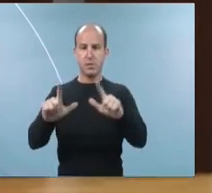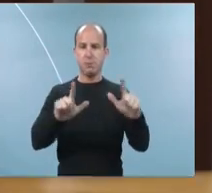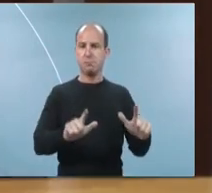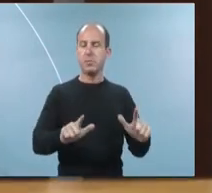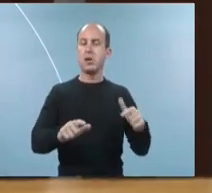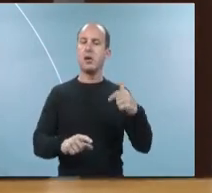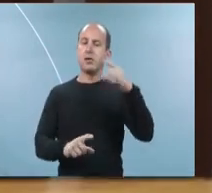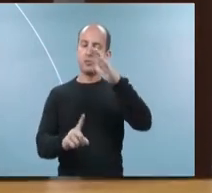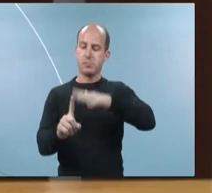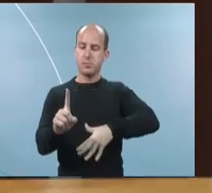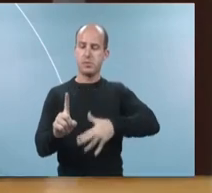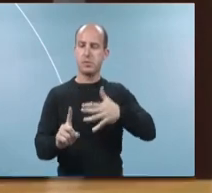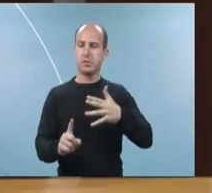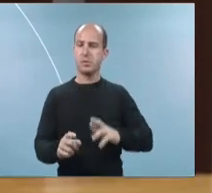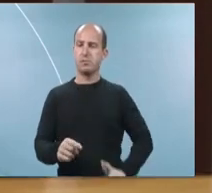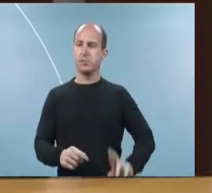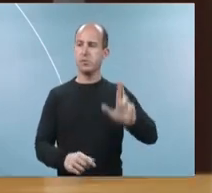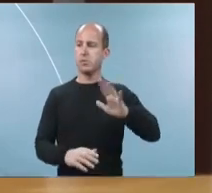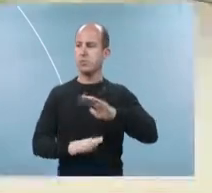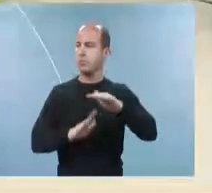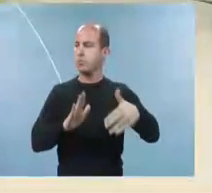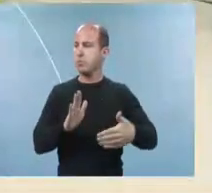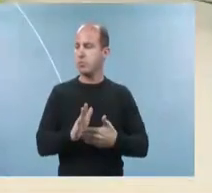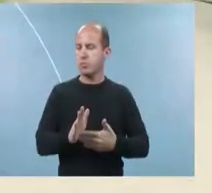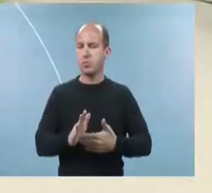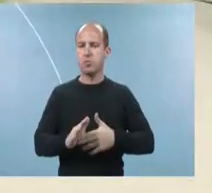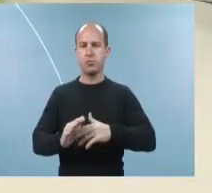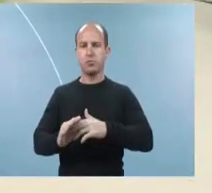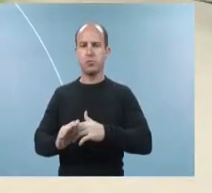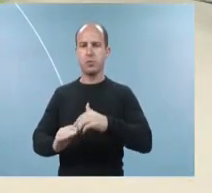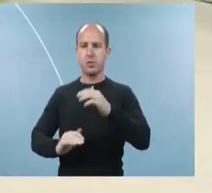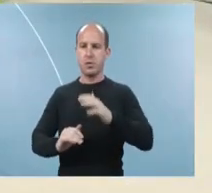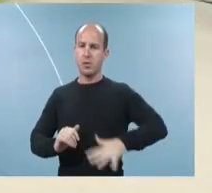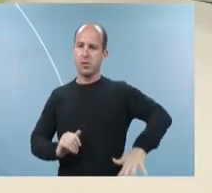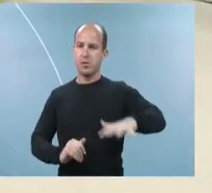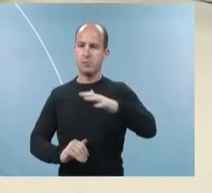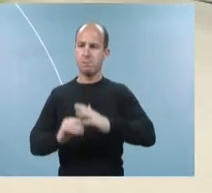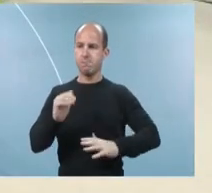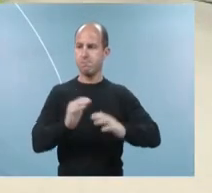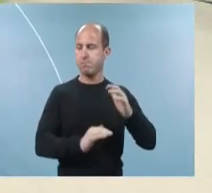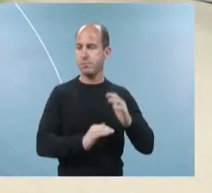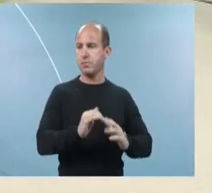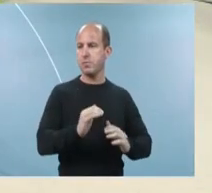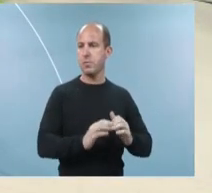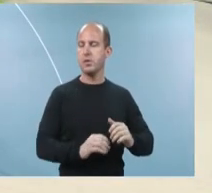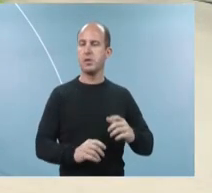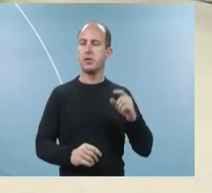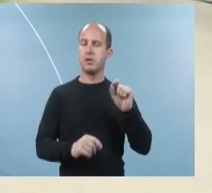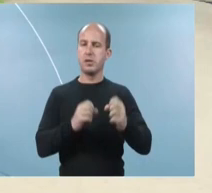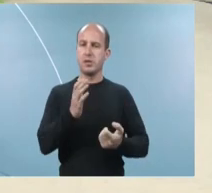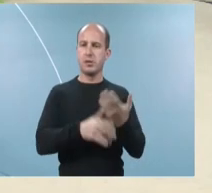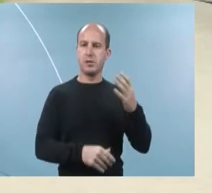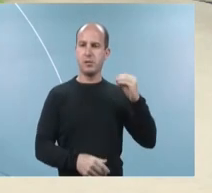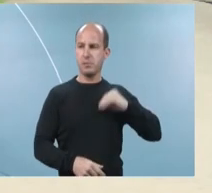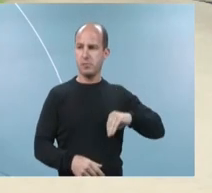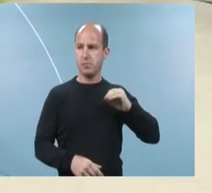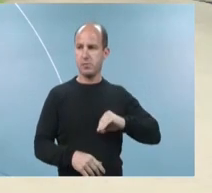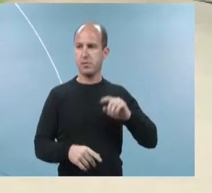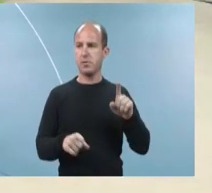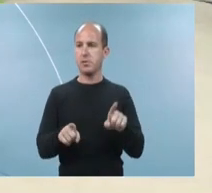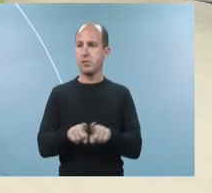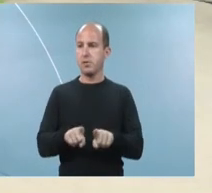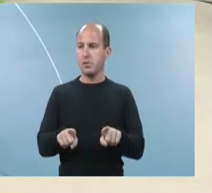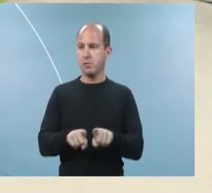que representam, na realidade, todo o segmento que, além de gerar emprego e renda, também